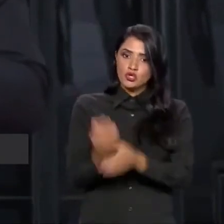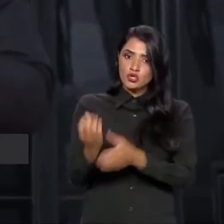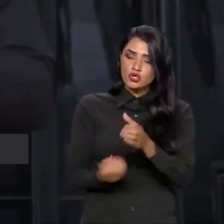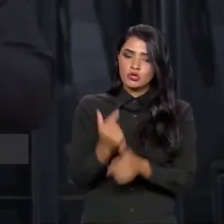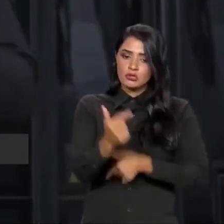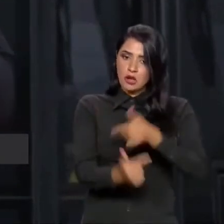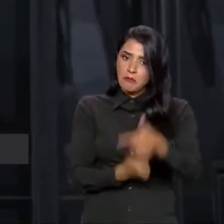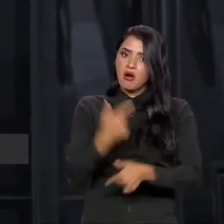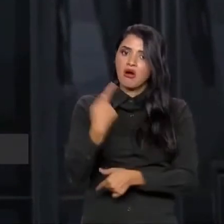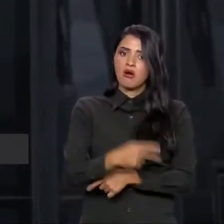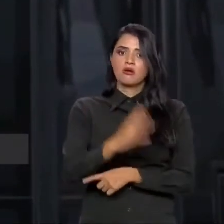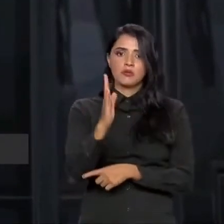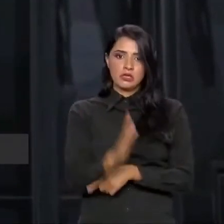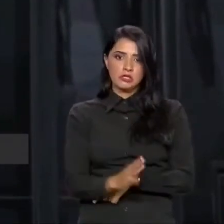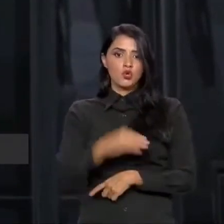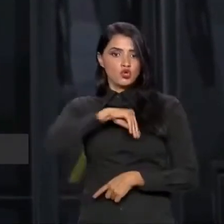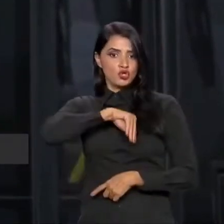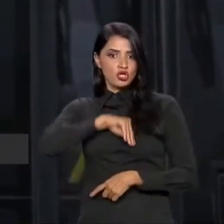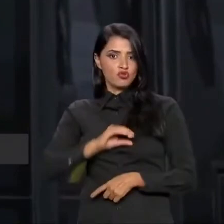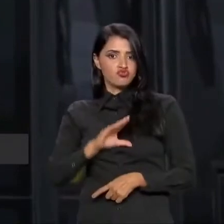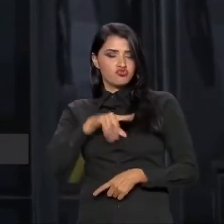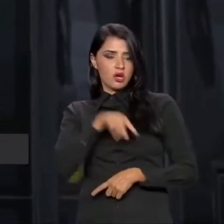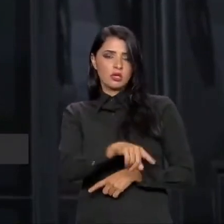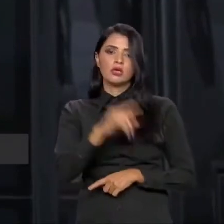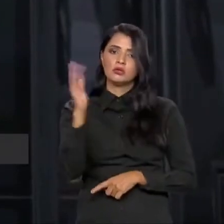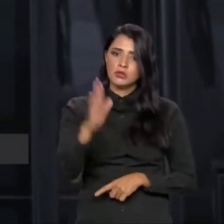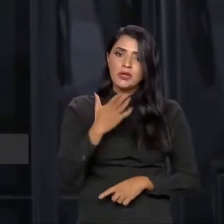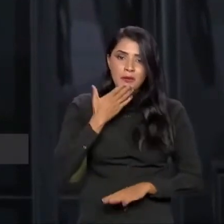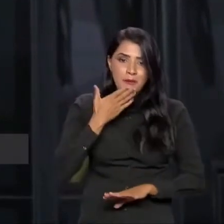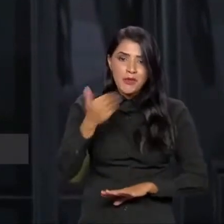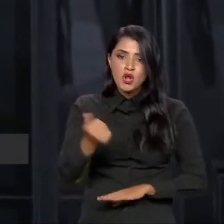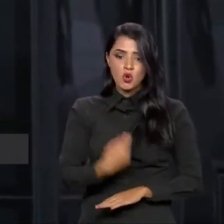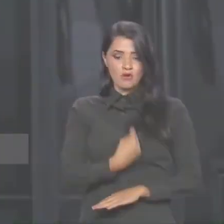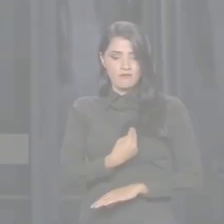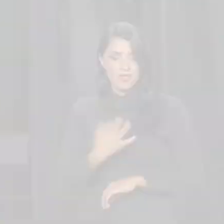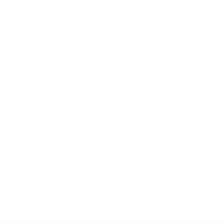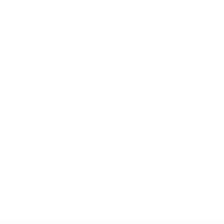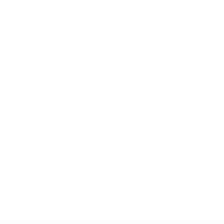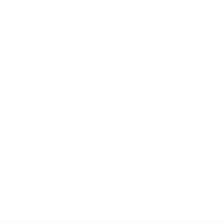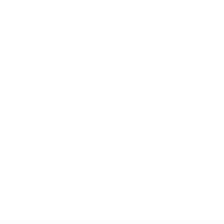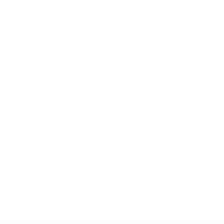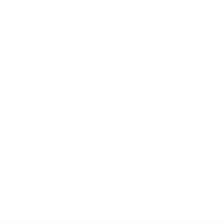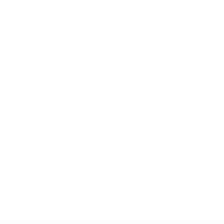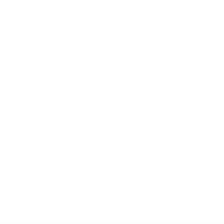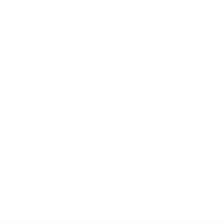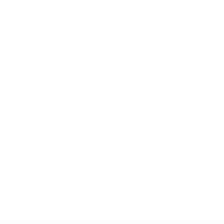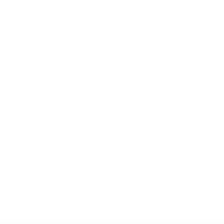que gera renda no Brasil e que melhora a qualidade de vida das pessoas.